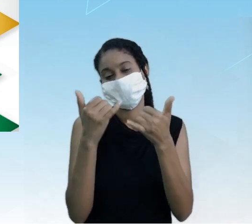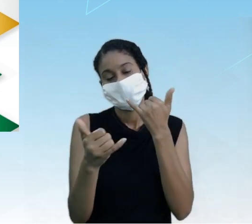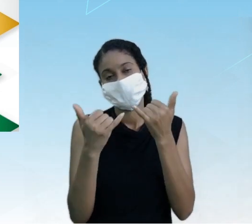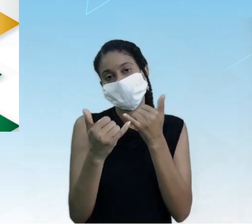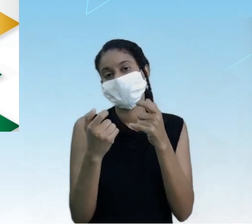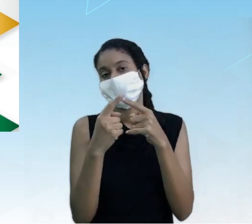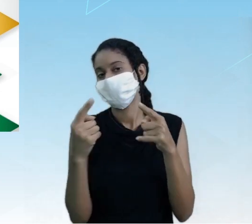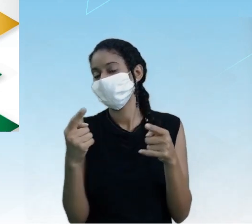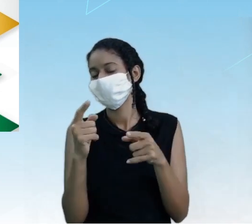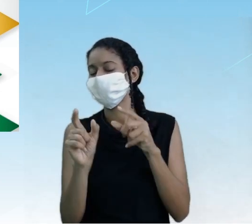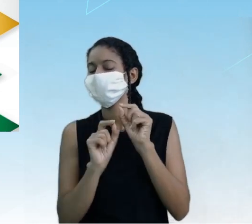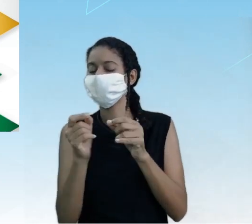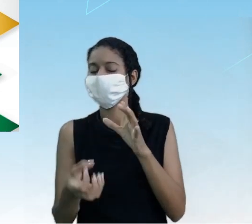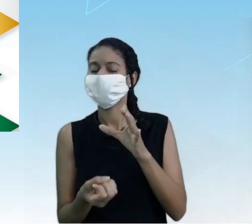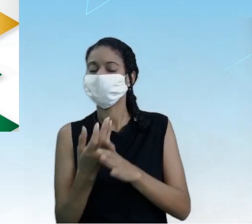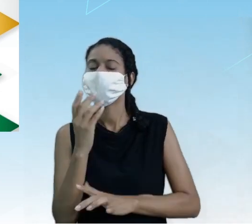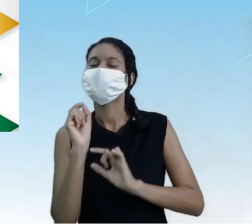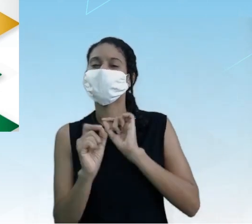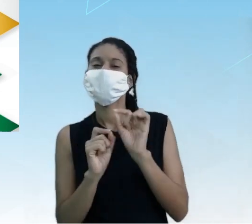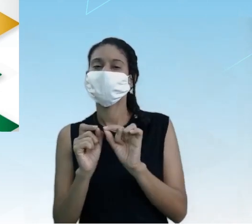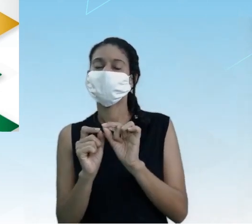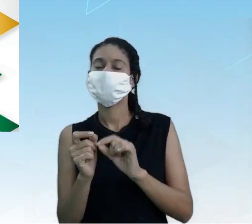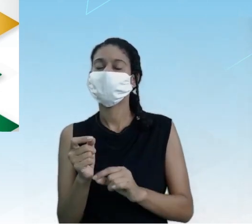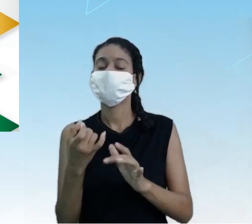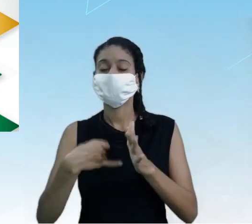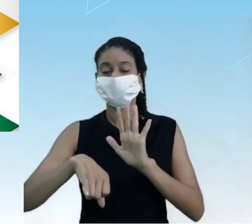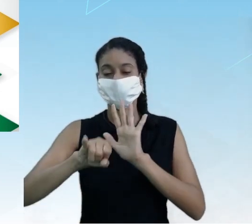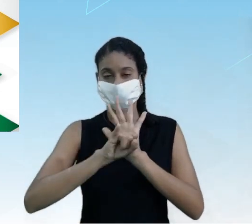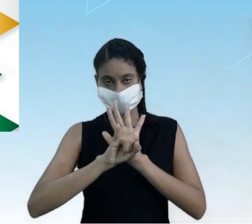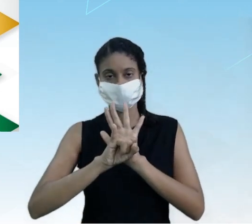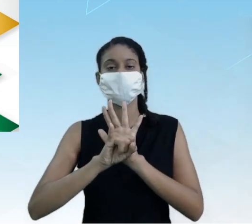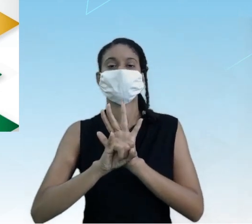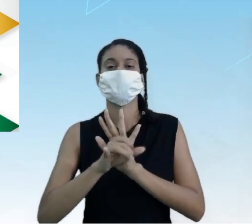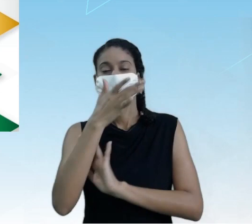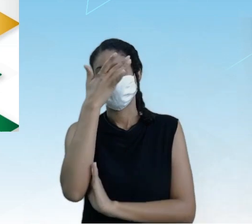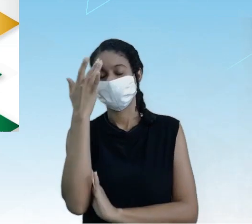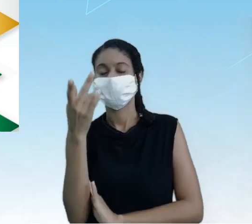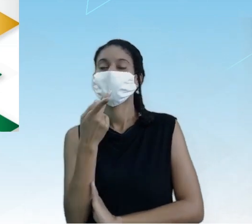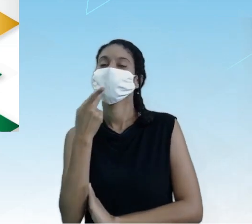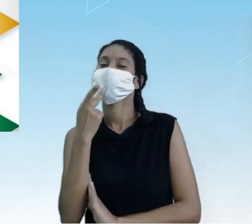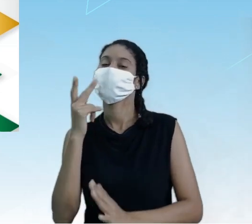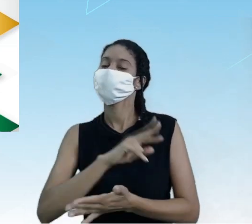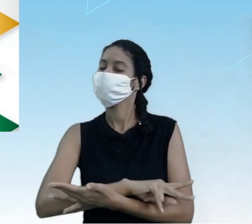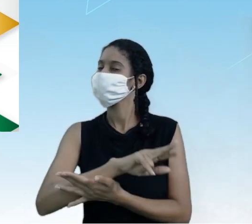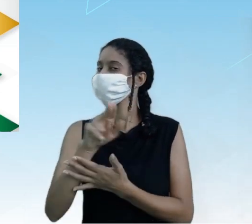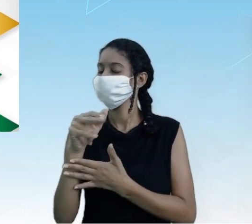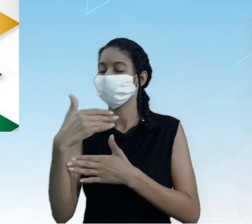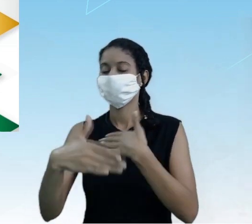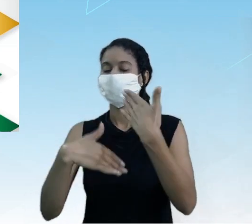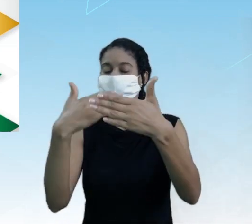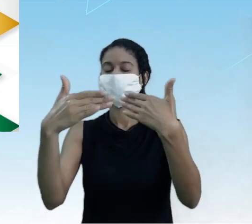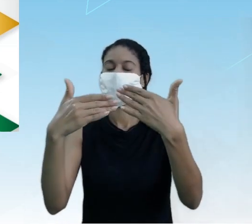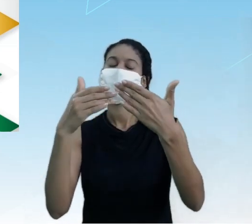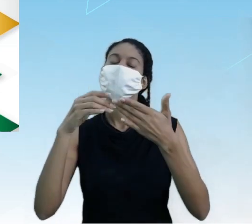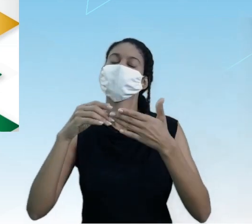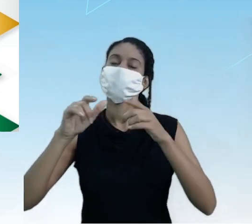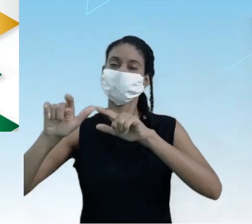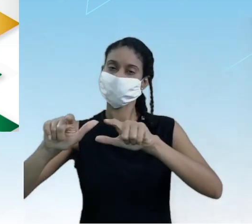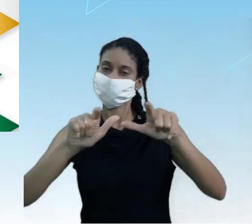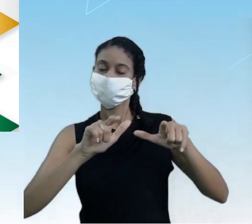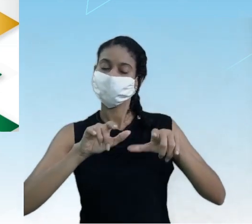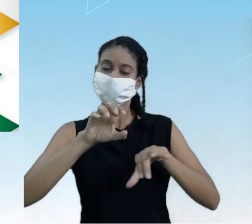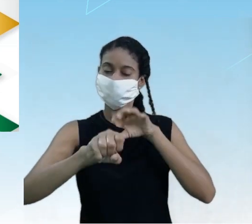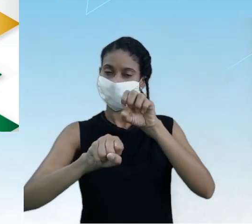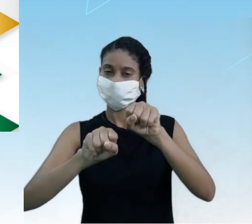um pouco, que é bem interessante, a identidade desses falares nesses processos de território, né?